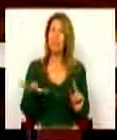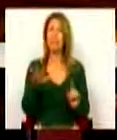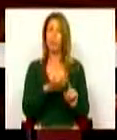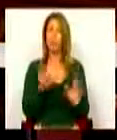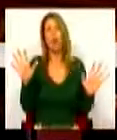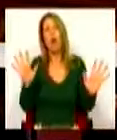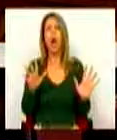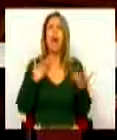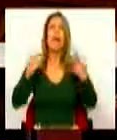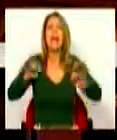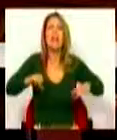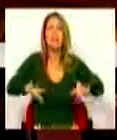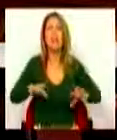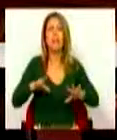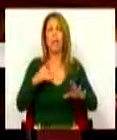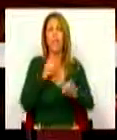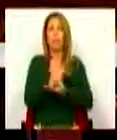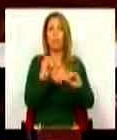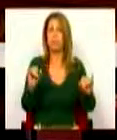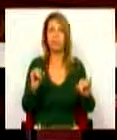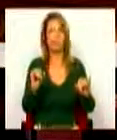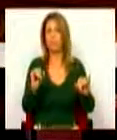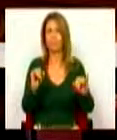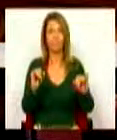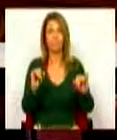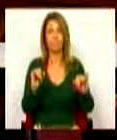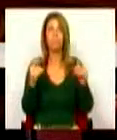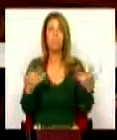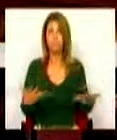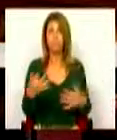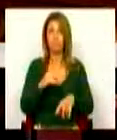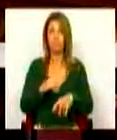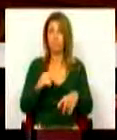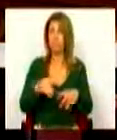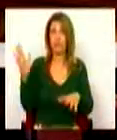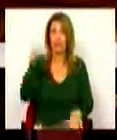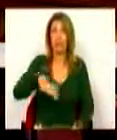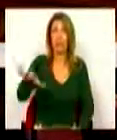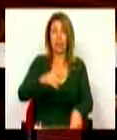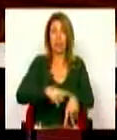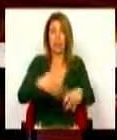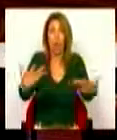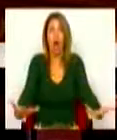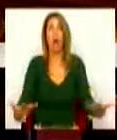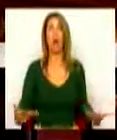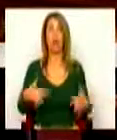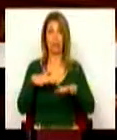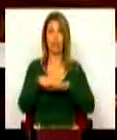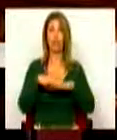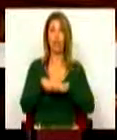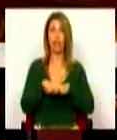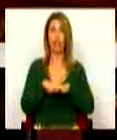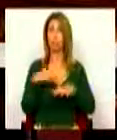tem que ser. Nos tempos em que vivemos, as redes são o nosso dia-a-dia. Temos, por isso, que estimular